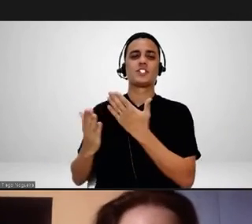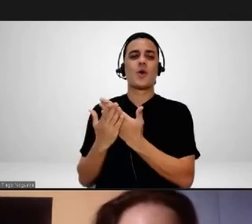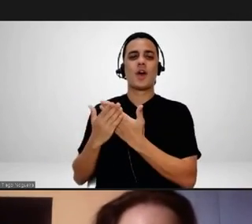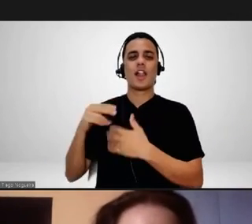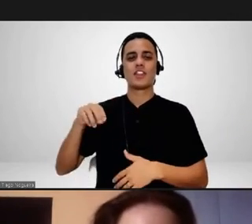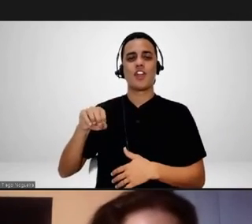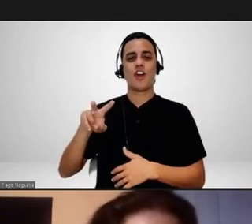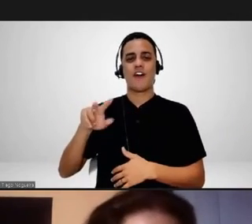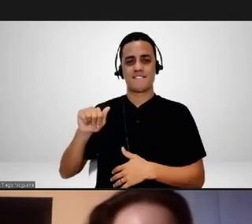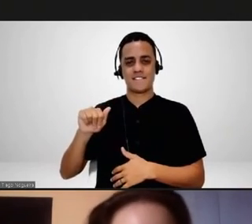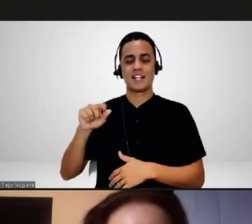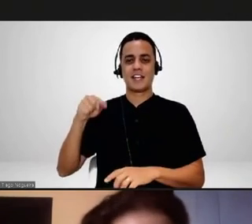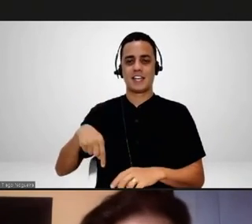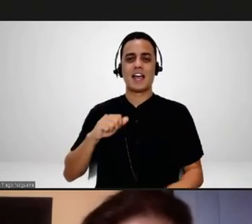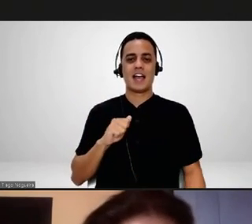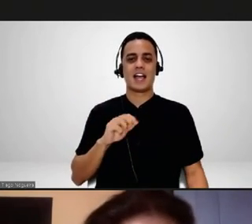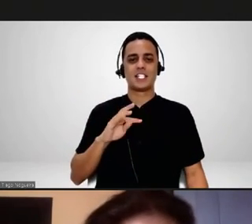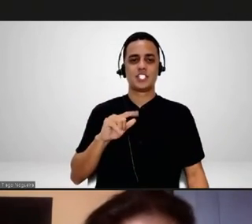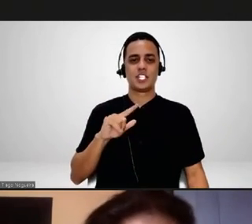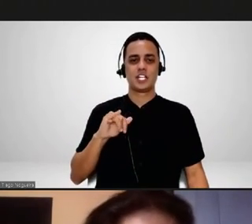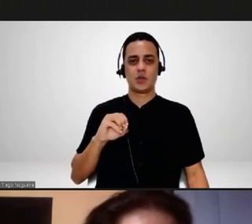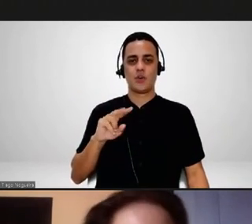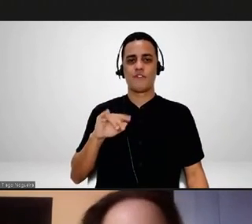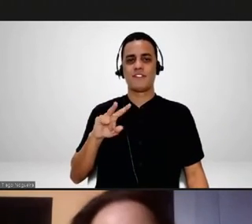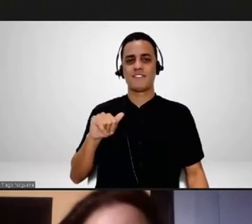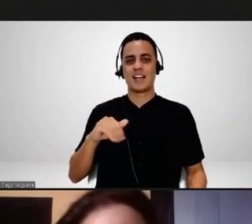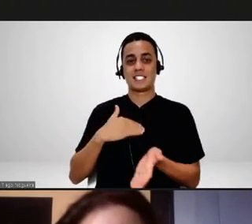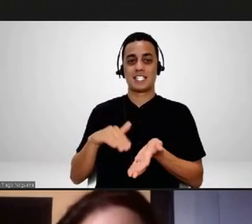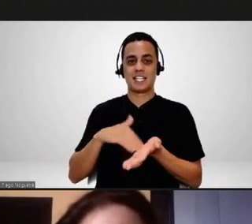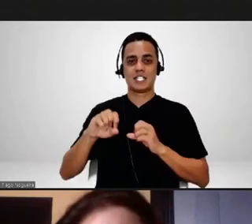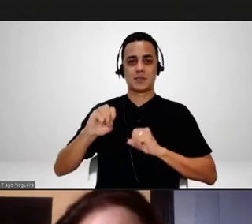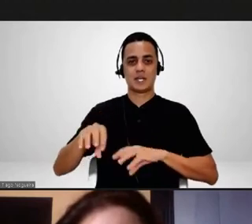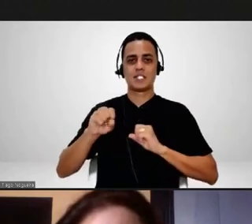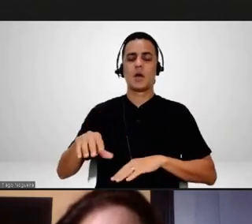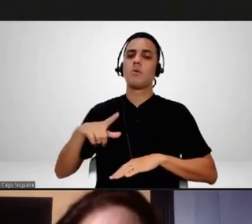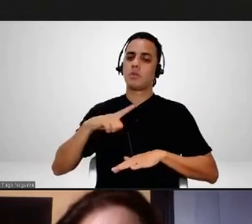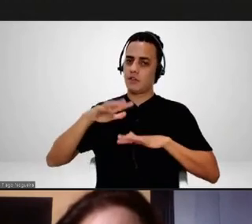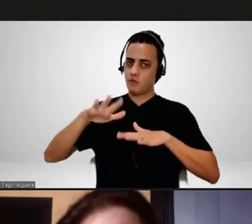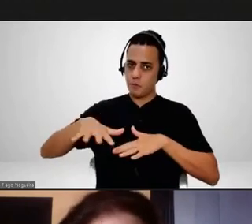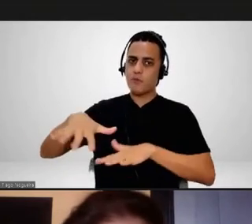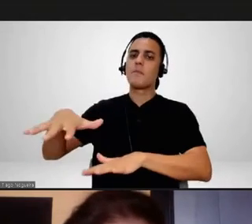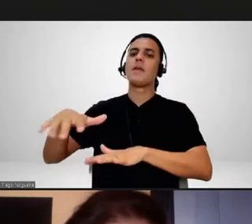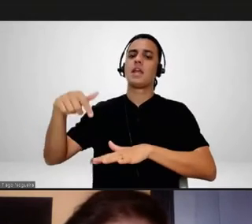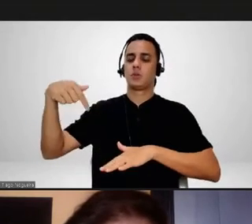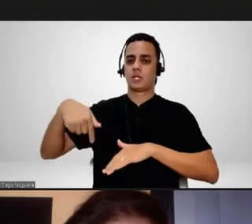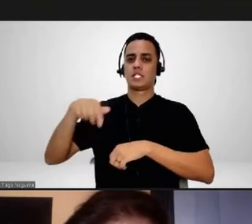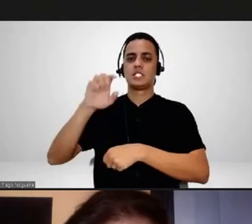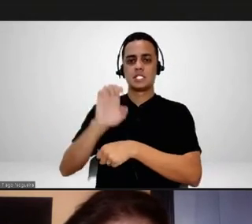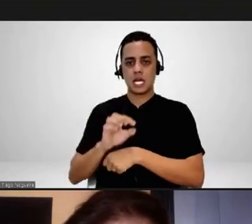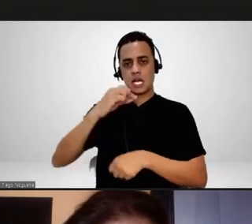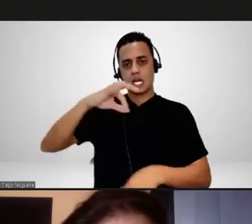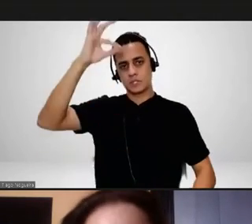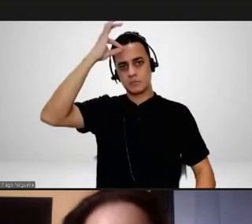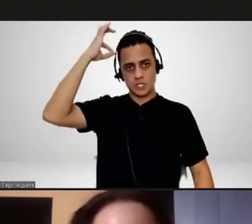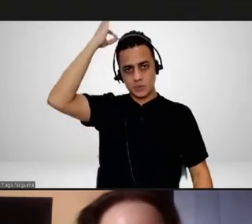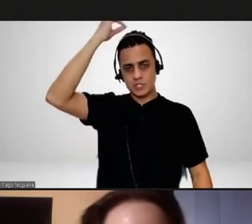era Tílio Vivar, com o nosso secretário de Educação, um movimento muito grande aqui no Espírito Santo, principalmente